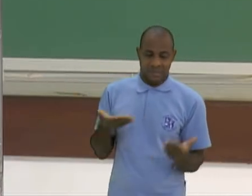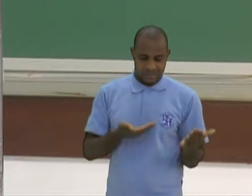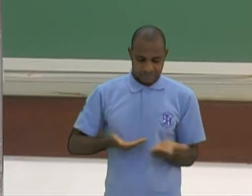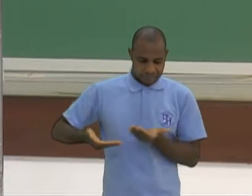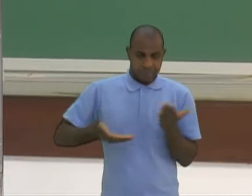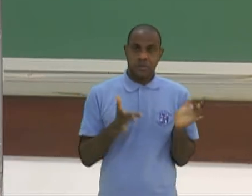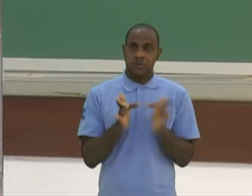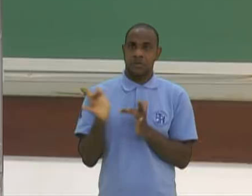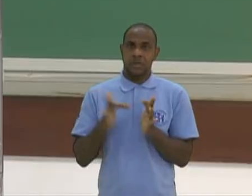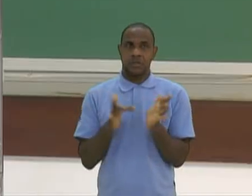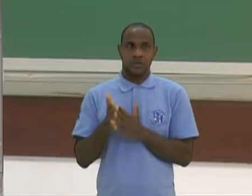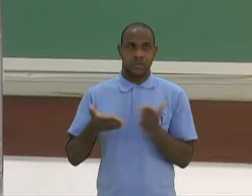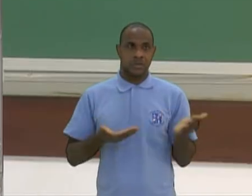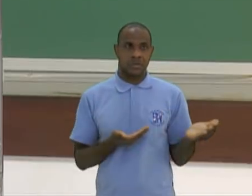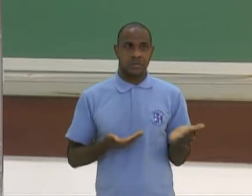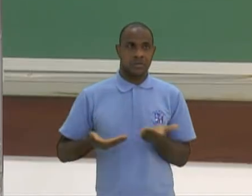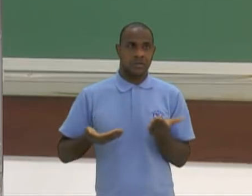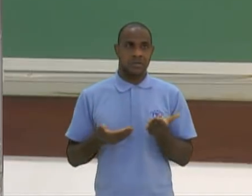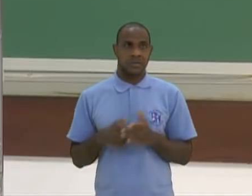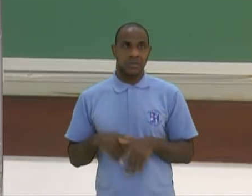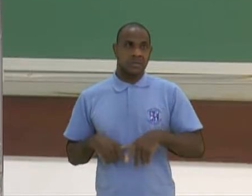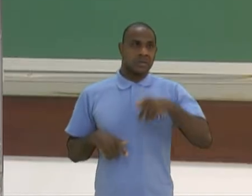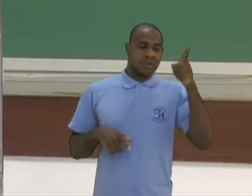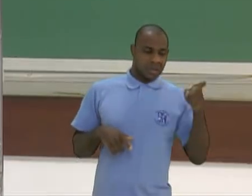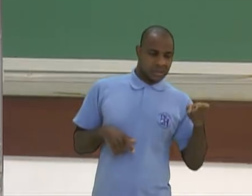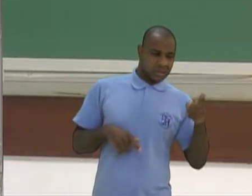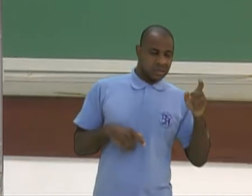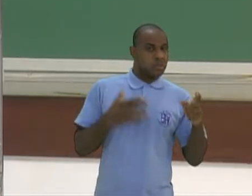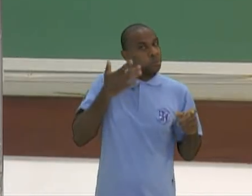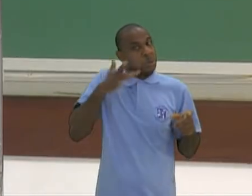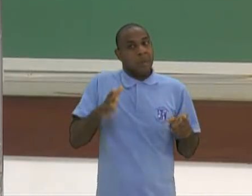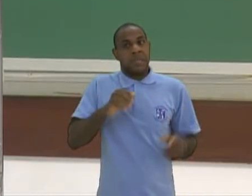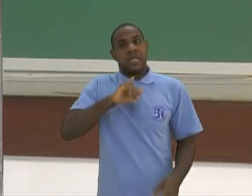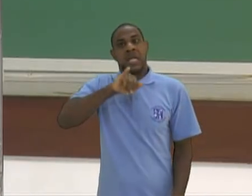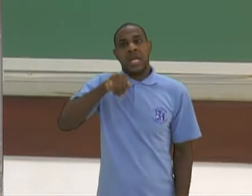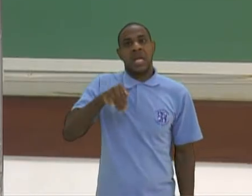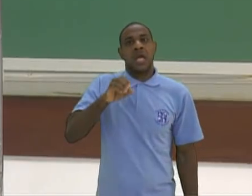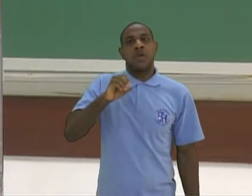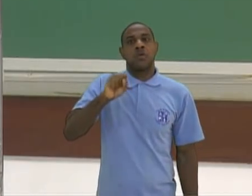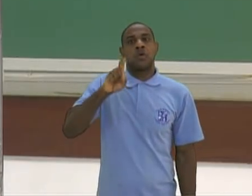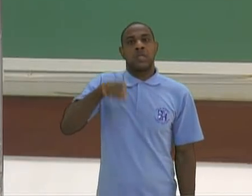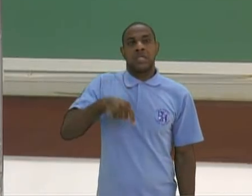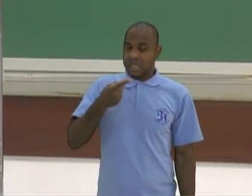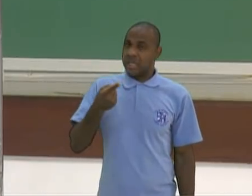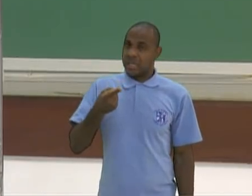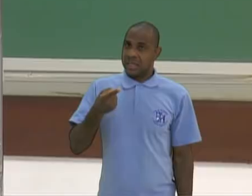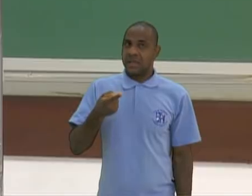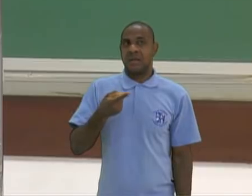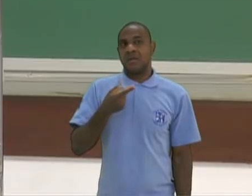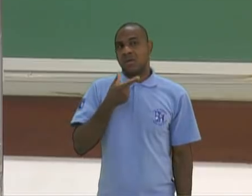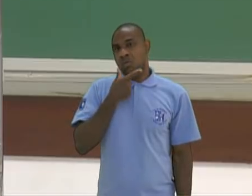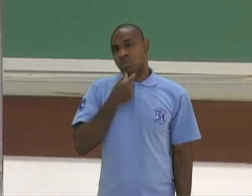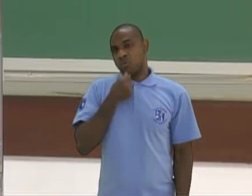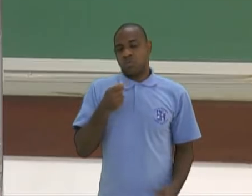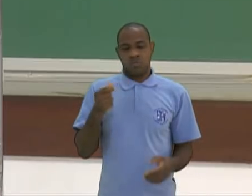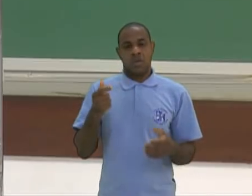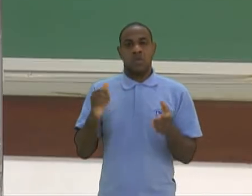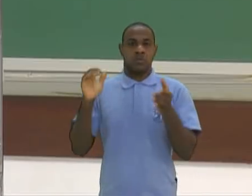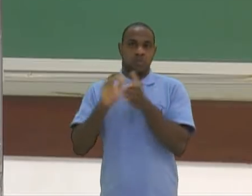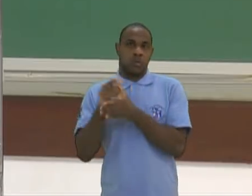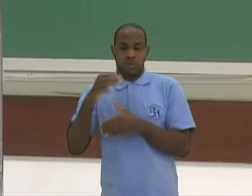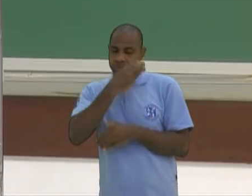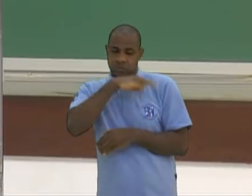criança. Não posso garantir se é José aqui do lado ou uma outra mulher, não tenho certeza, tá bom, pessoal? Mas eu estou